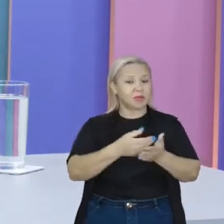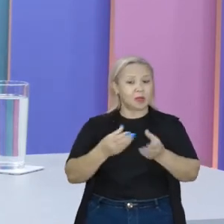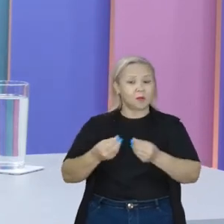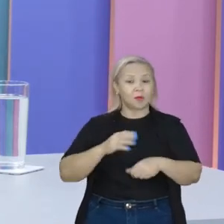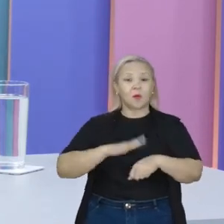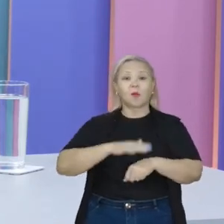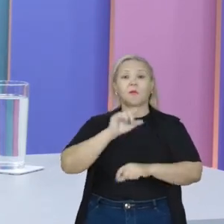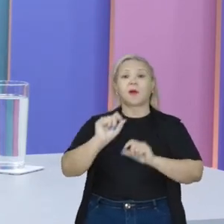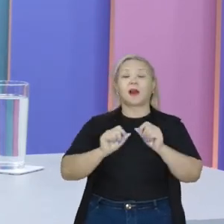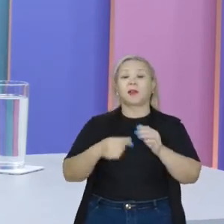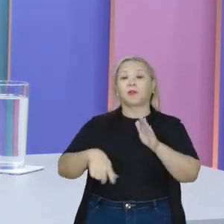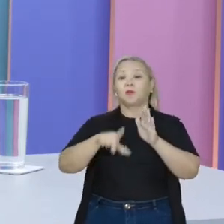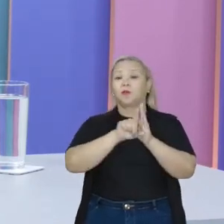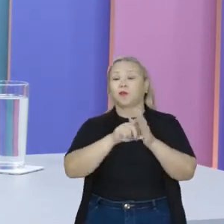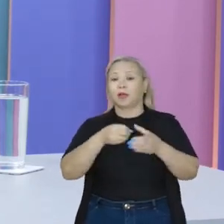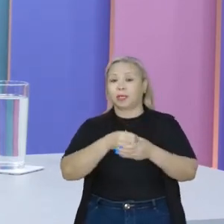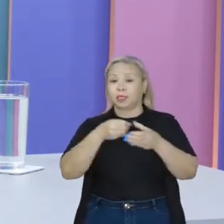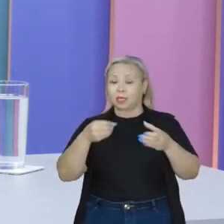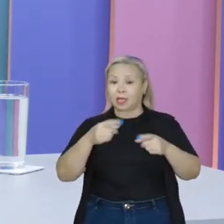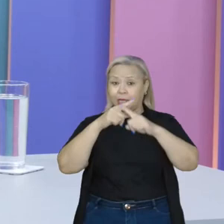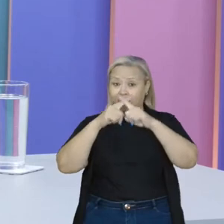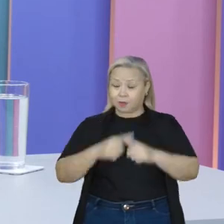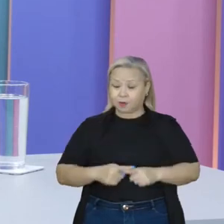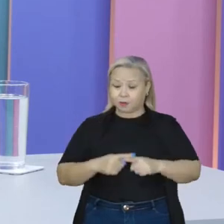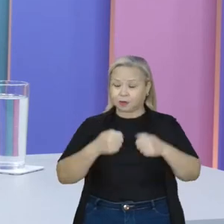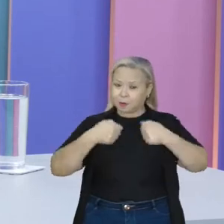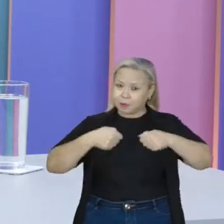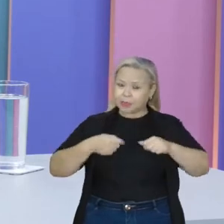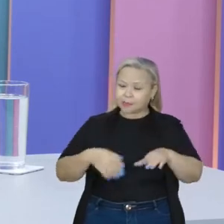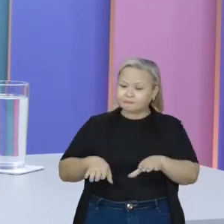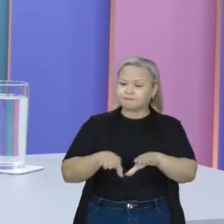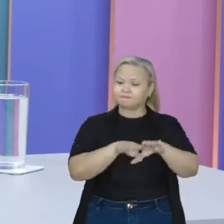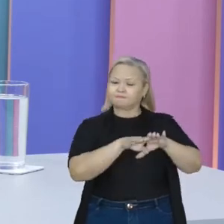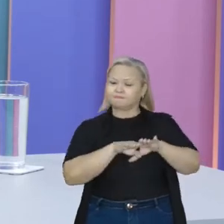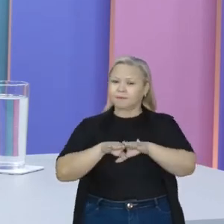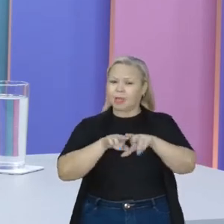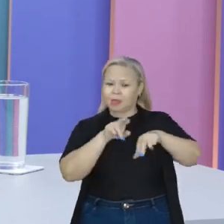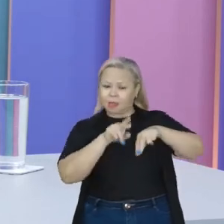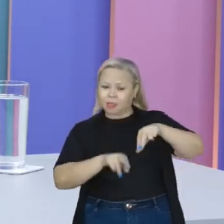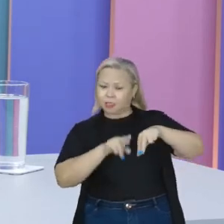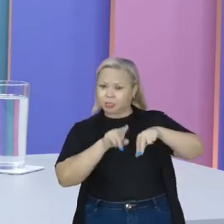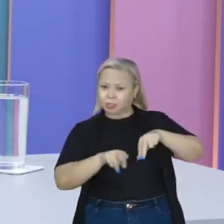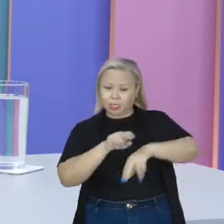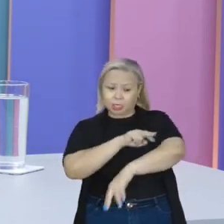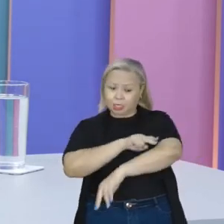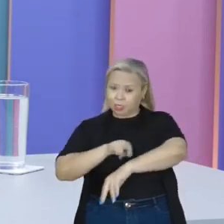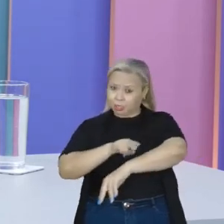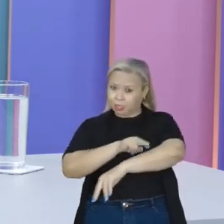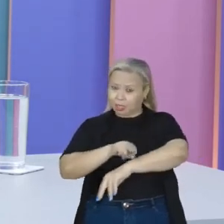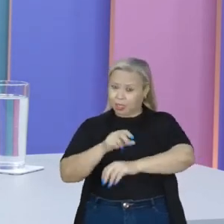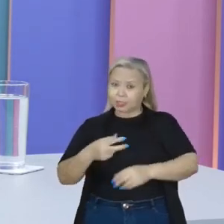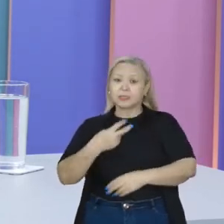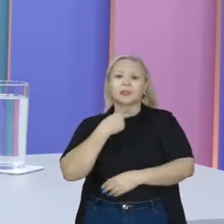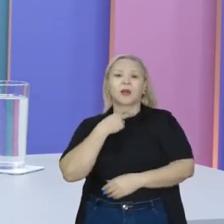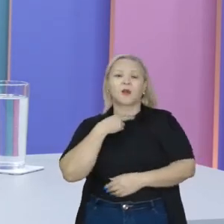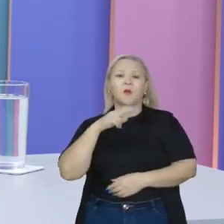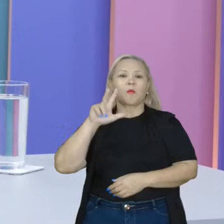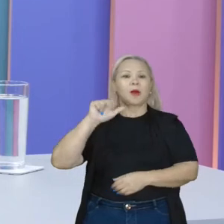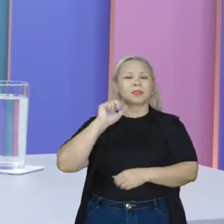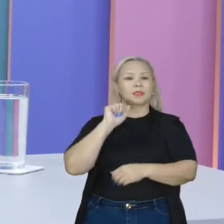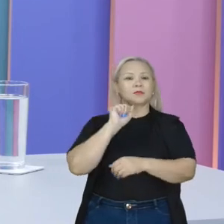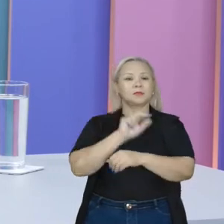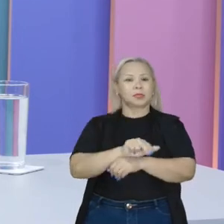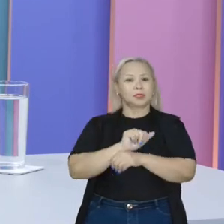cotas, na disputa nós precisamos de paridade de gênero e de raça na ocupação das vagas no